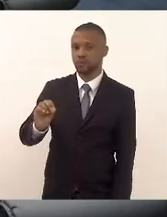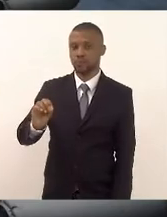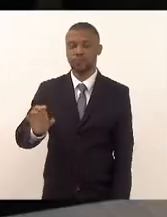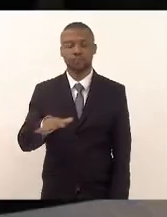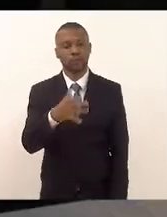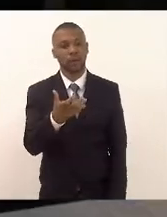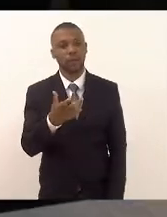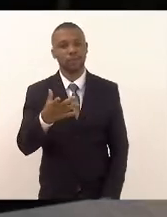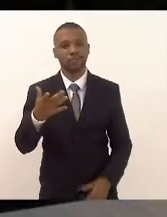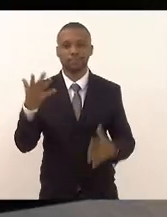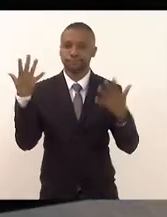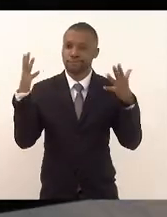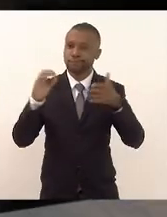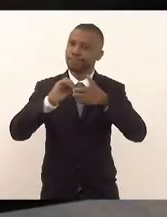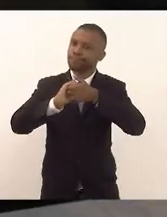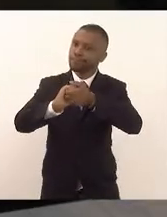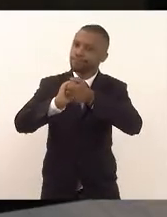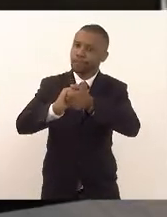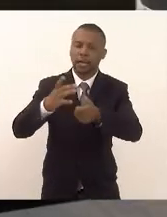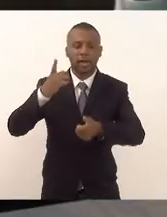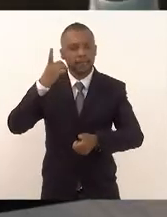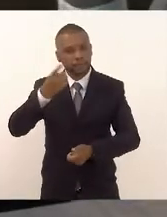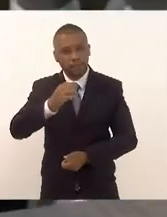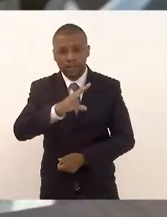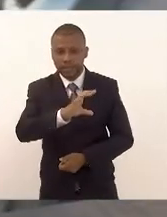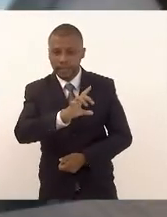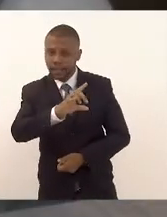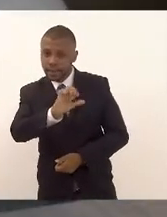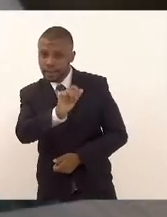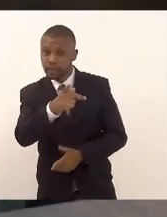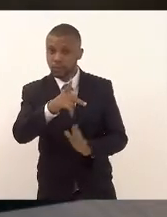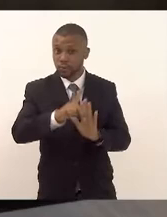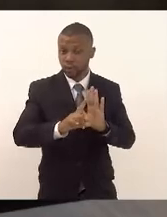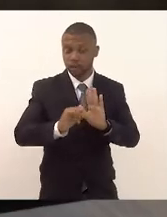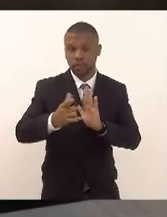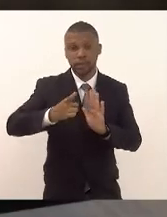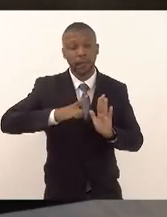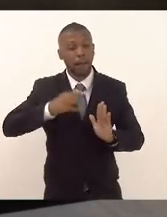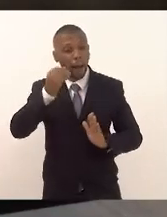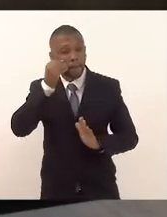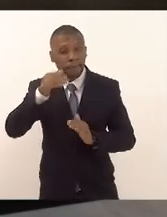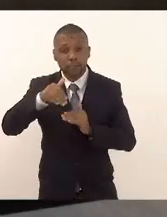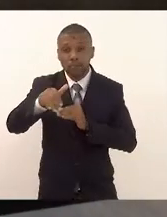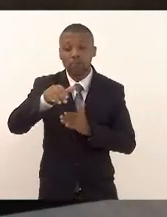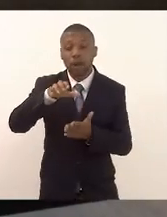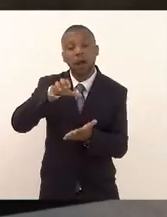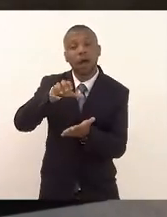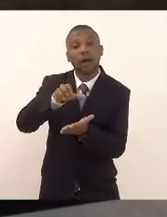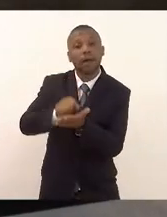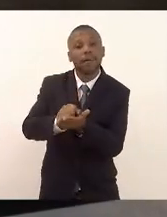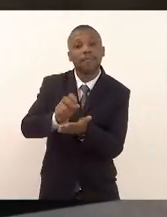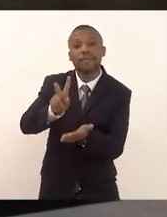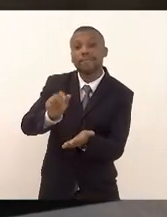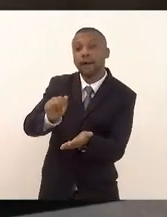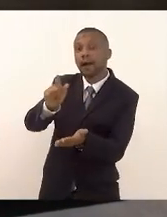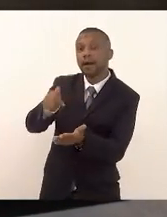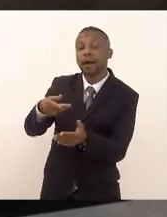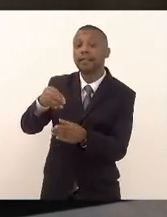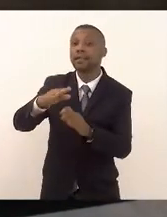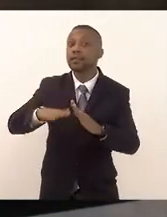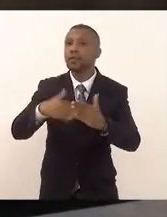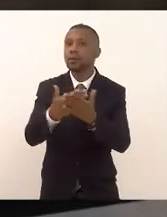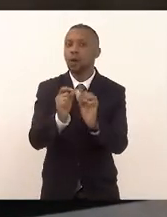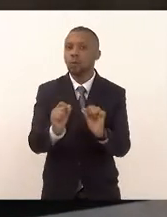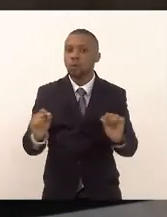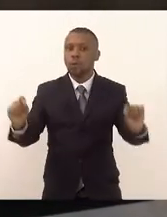Cumprimentar a deputada Célia Jordão, que com esse projeto propõe que haja uma previsão de reserva de vagas nas escolas da rede